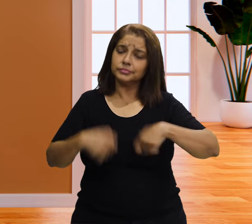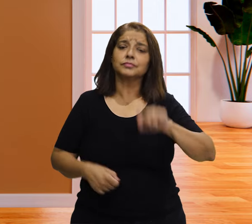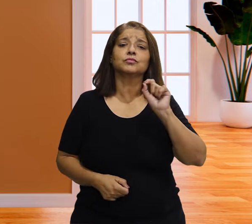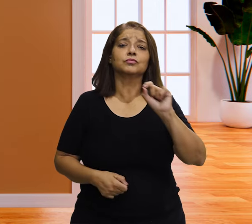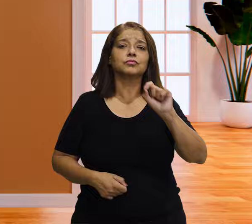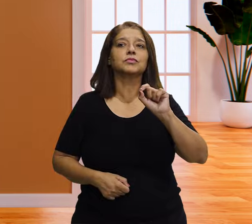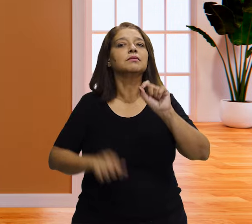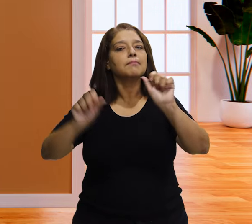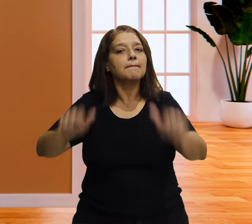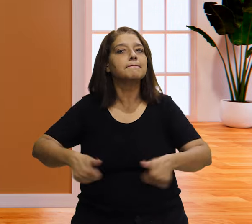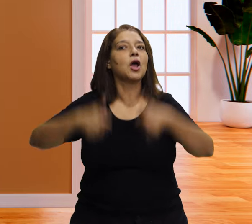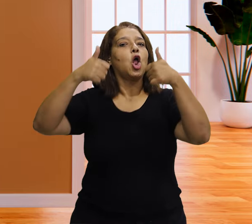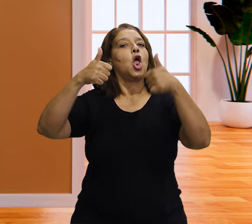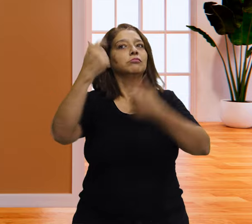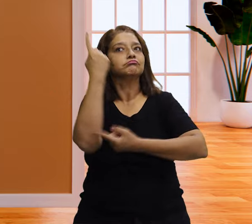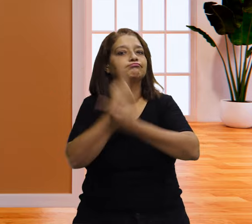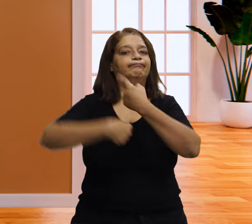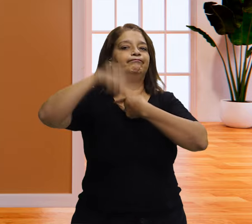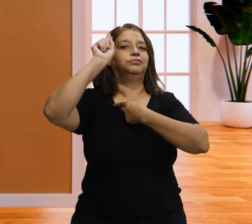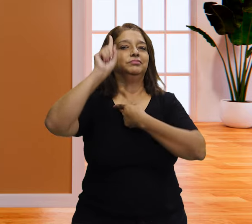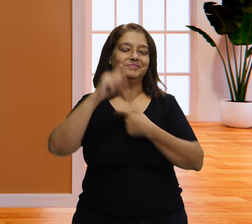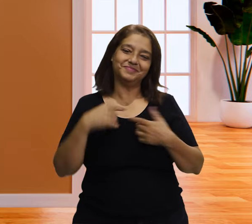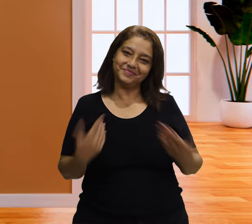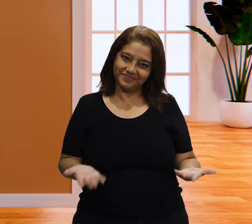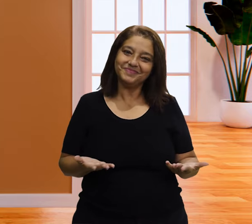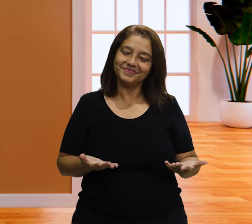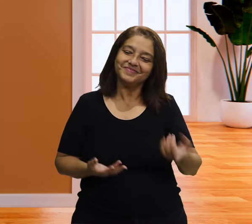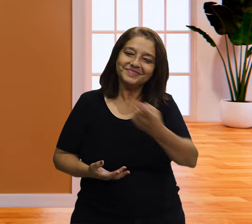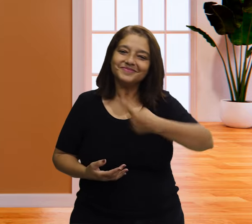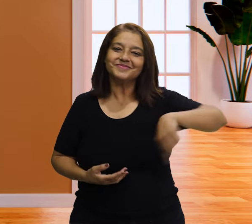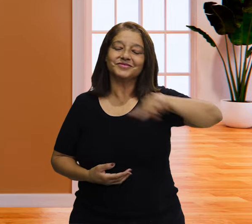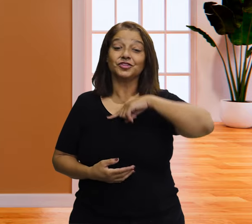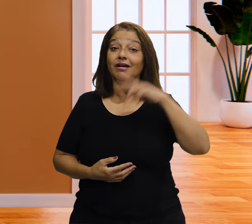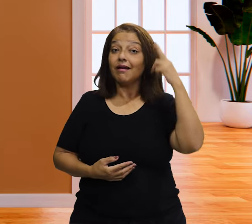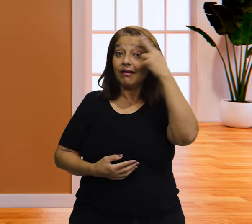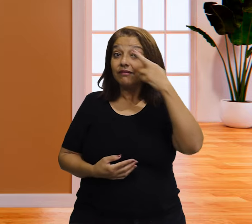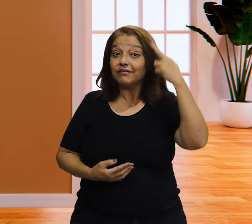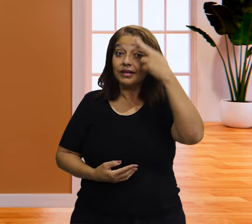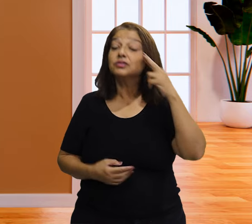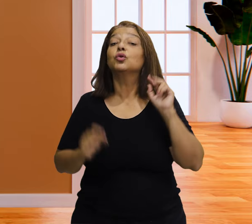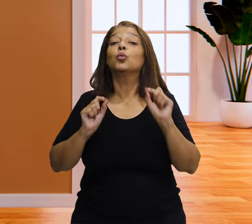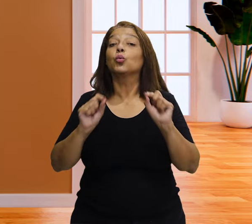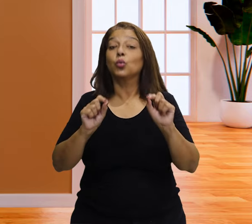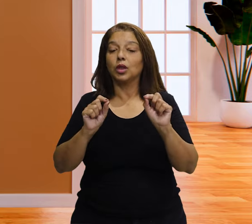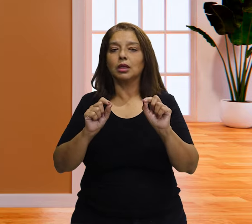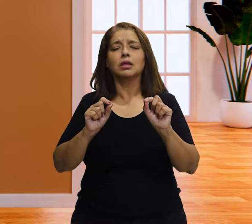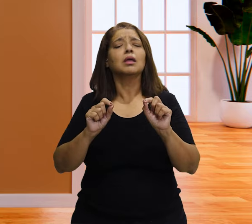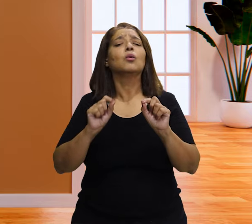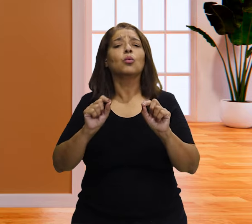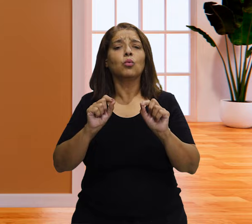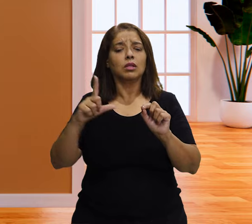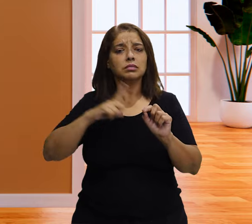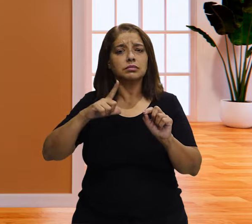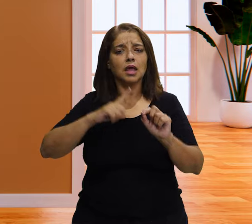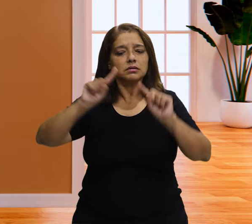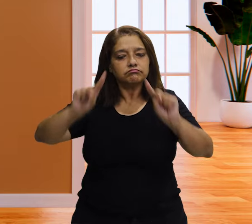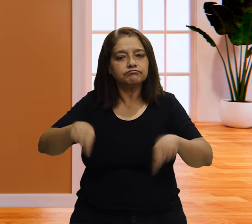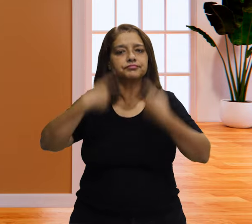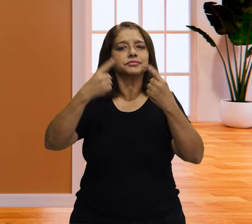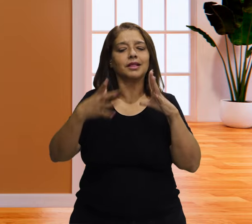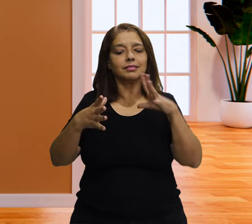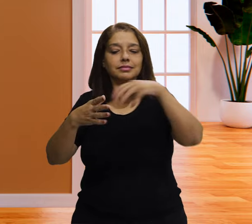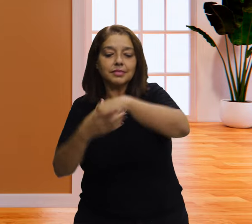fazer para superá-los. Então, que tal refletirmos juntos? Quais são os maiores desafios na